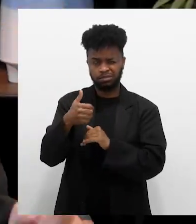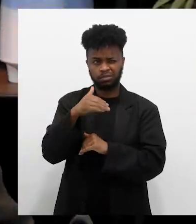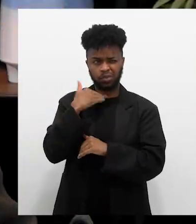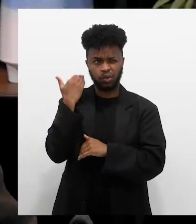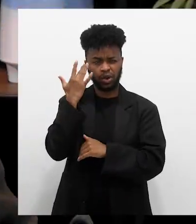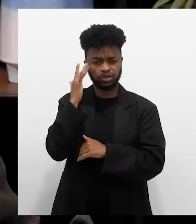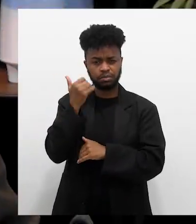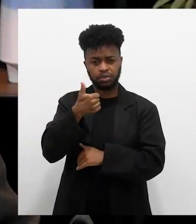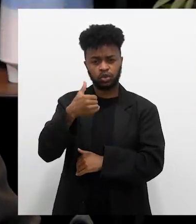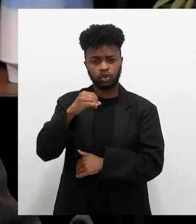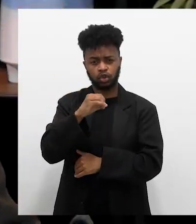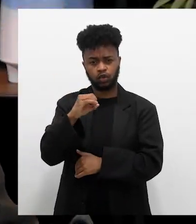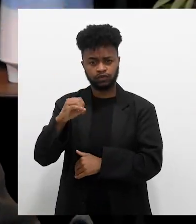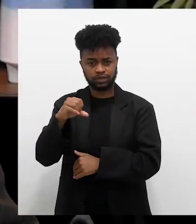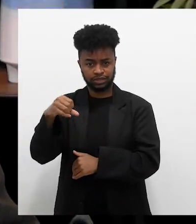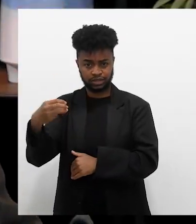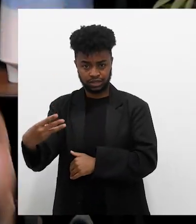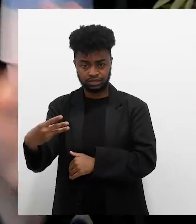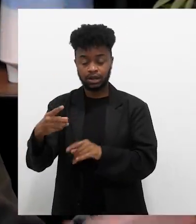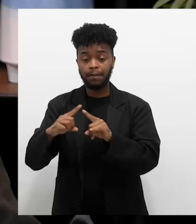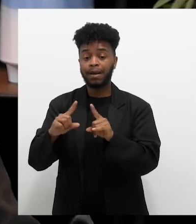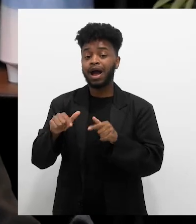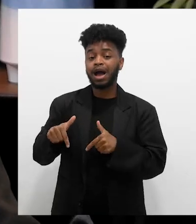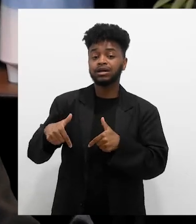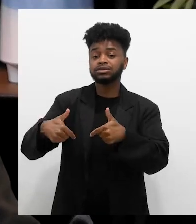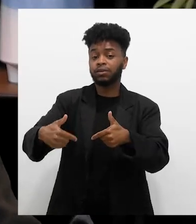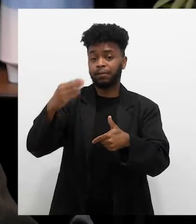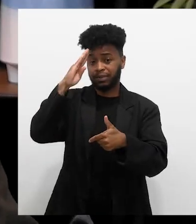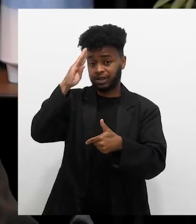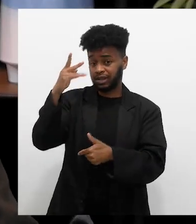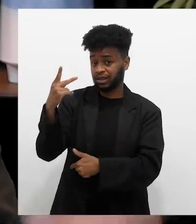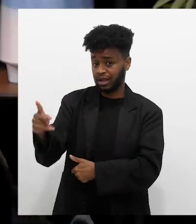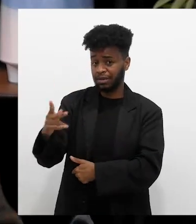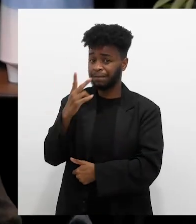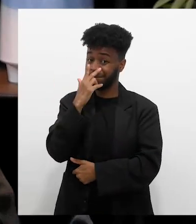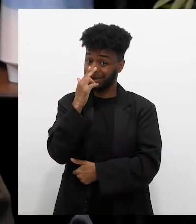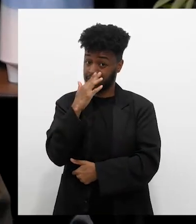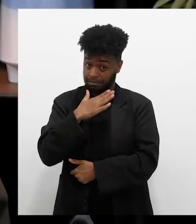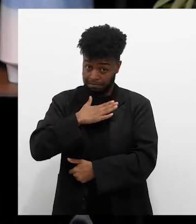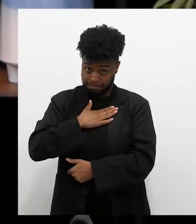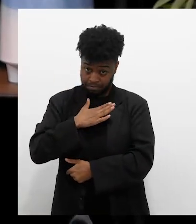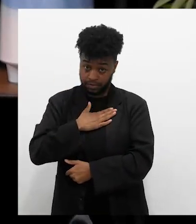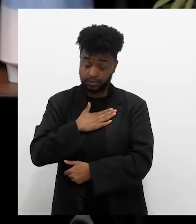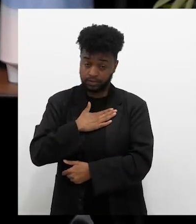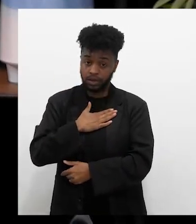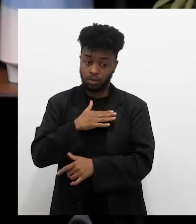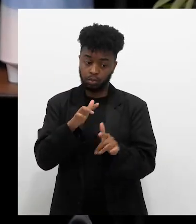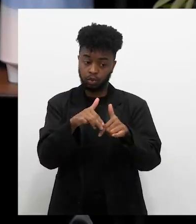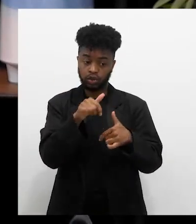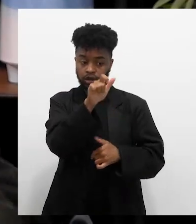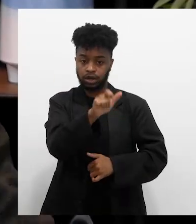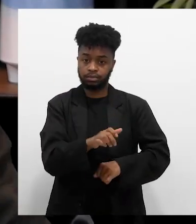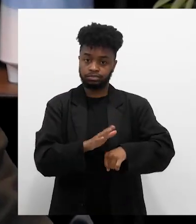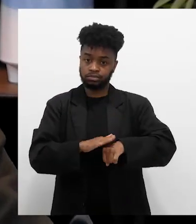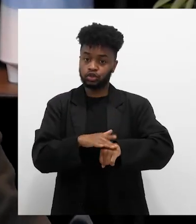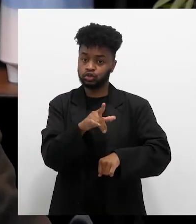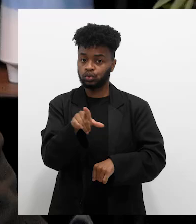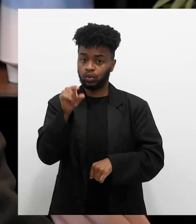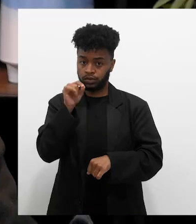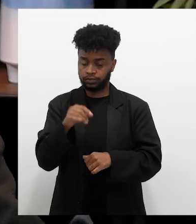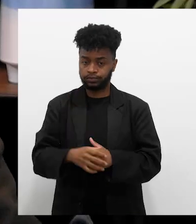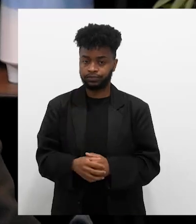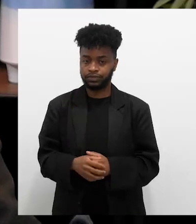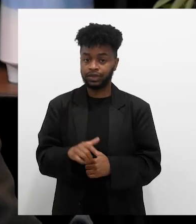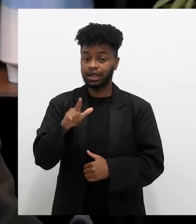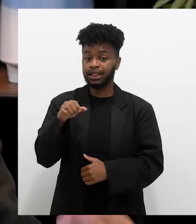falha a memória. Qual foi um dos grandes feitos de Leão XIII que me parece indicar a razão da escolha de Leão XIV?